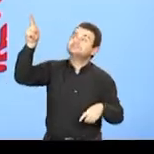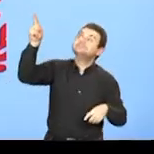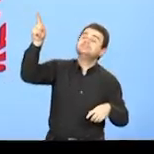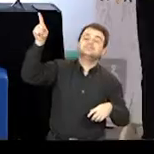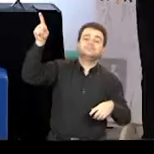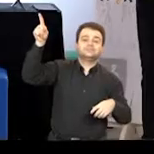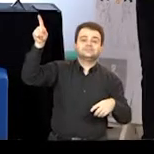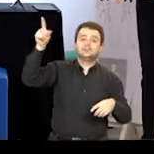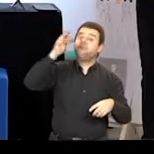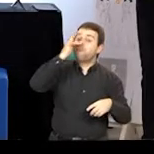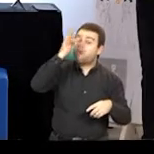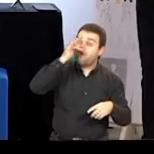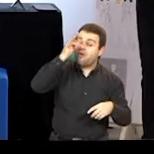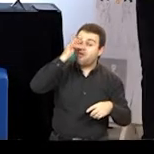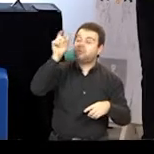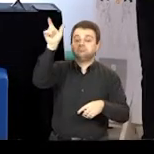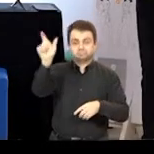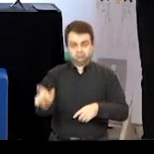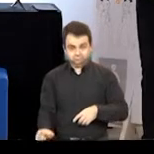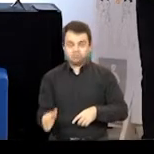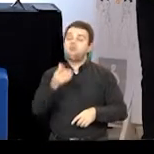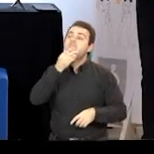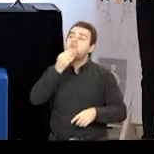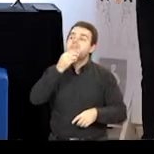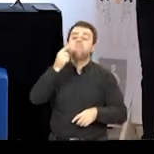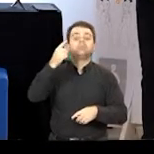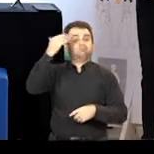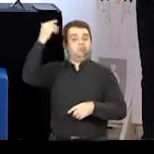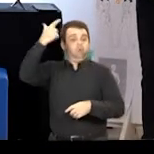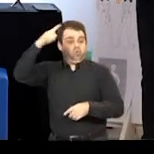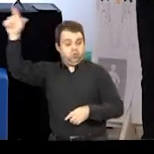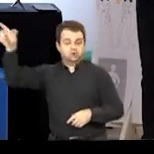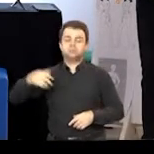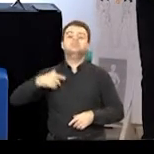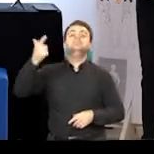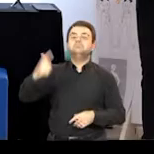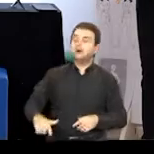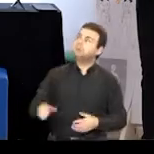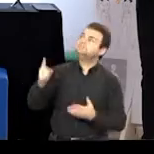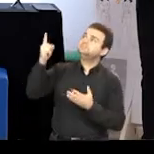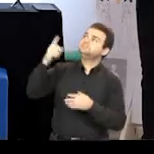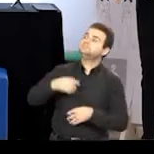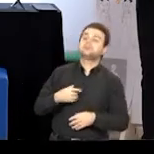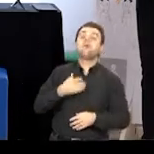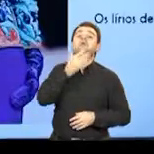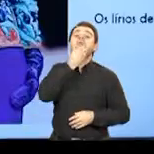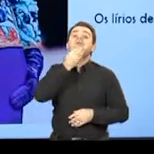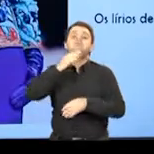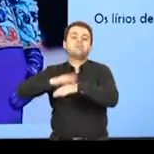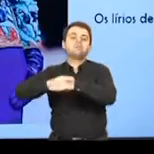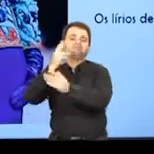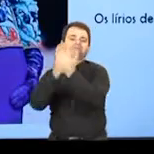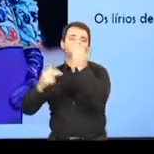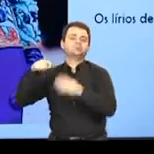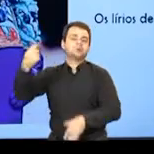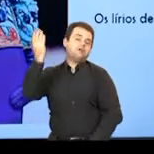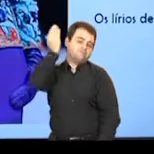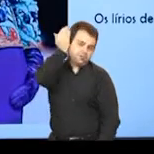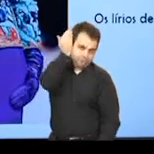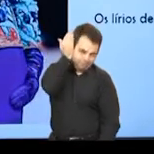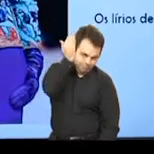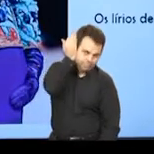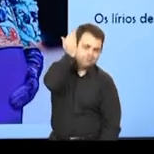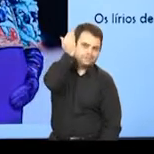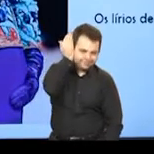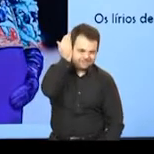Matisse. Nessa outra imagem, Yves Saint Laurent vai se apropriar da pintura de Van Gogh, Os Lírios, e